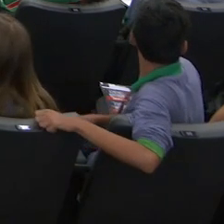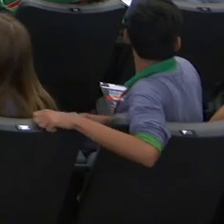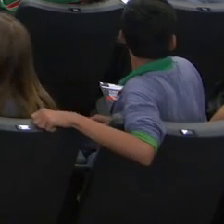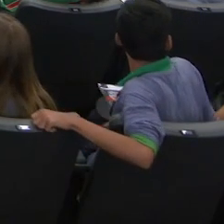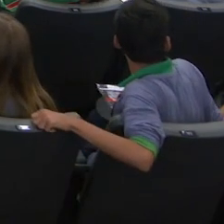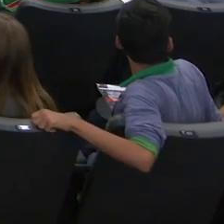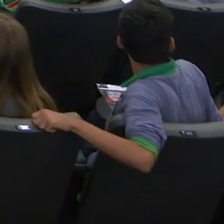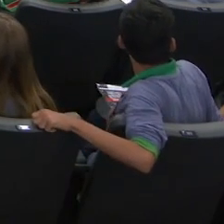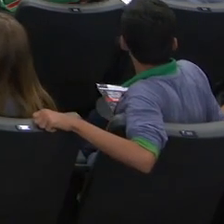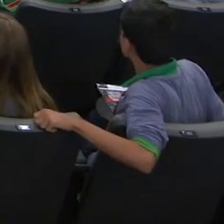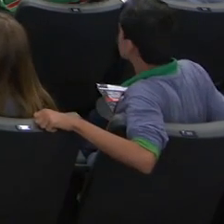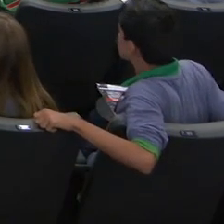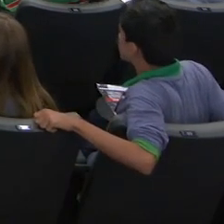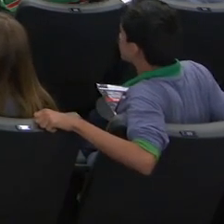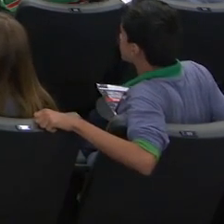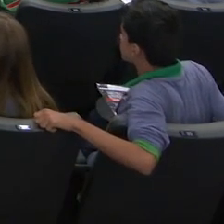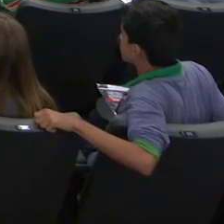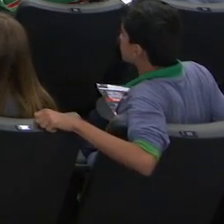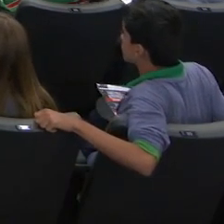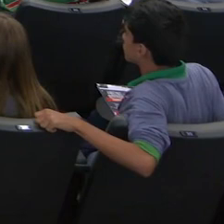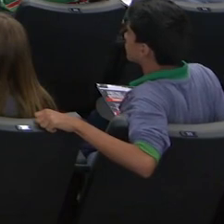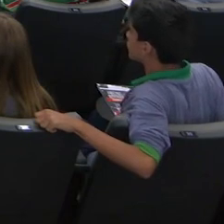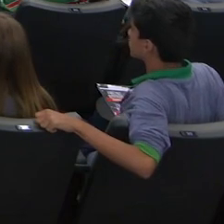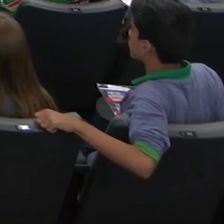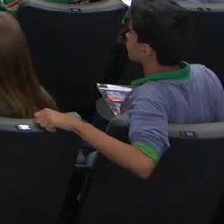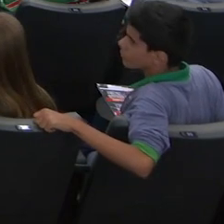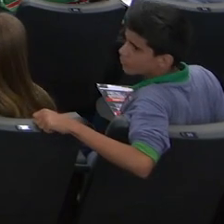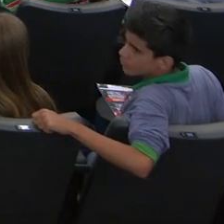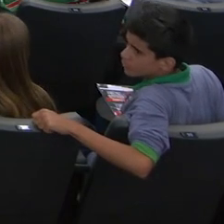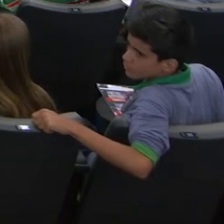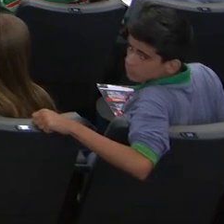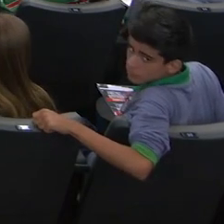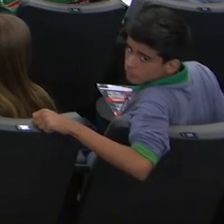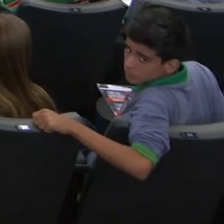mesa completa vou passar por favor ajuda